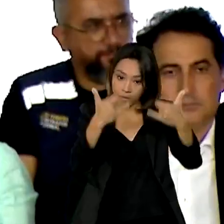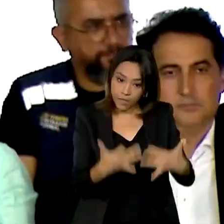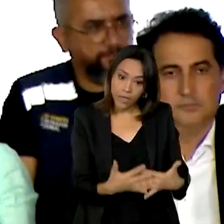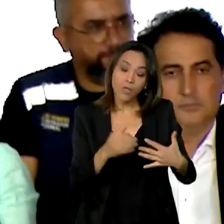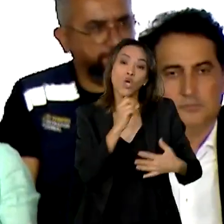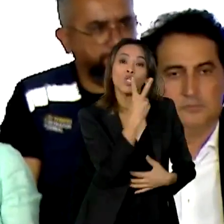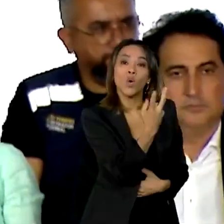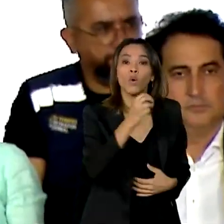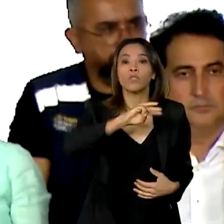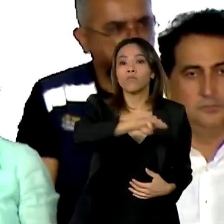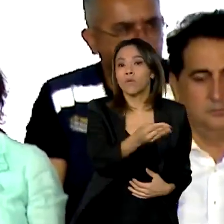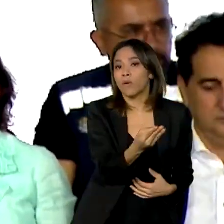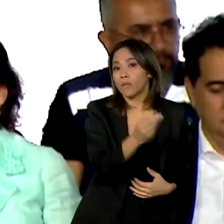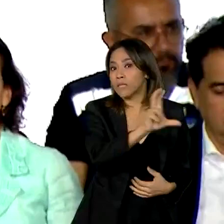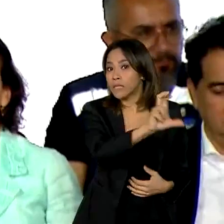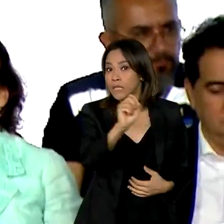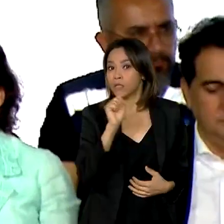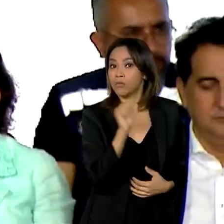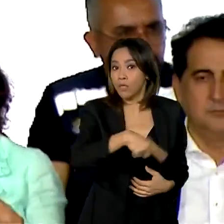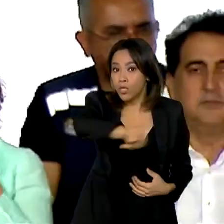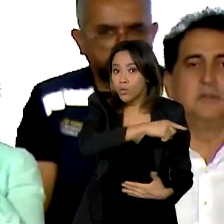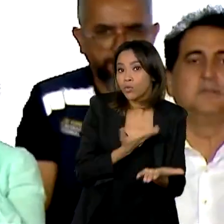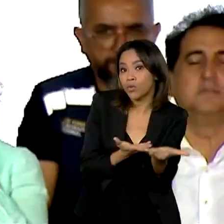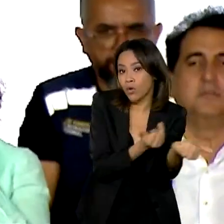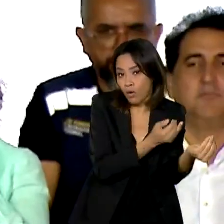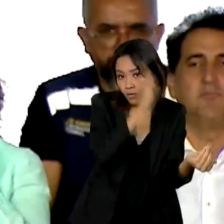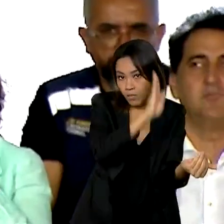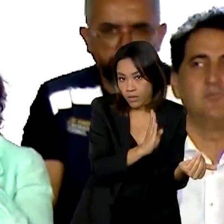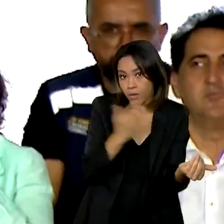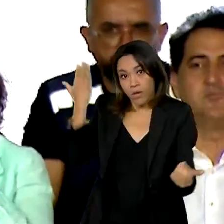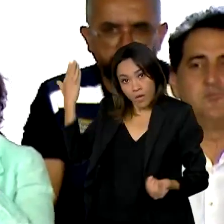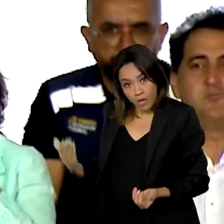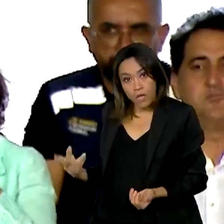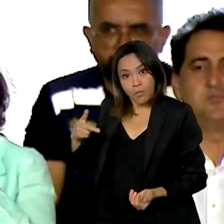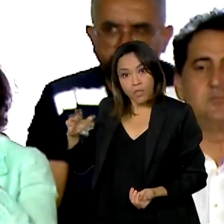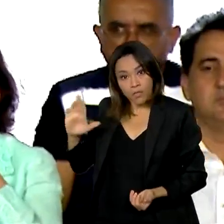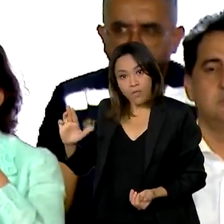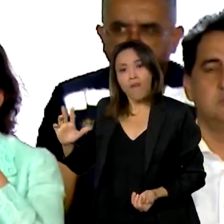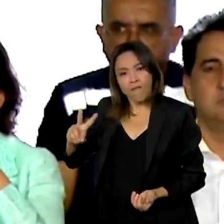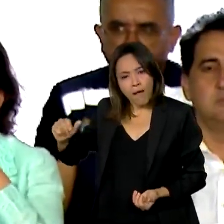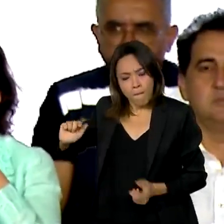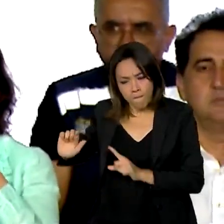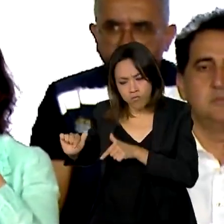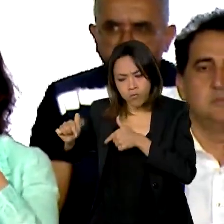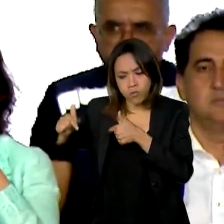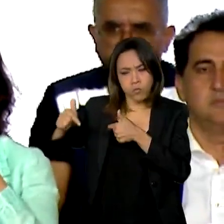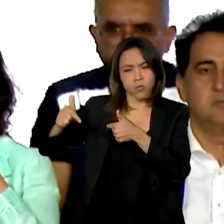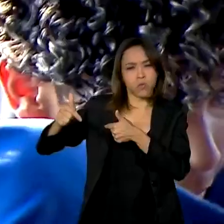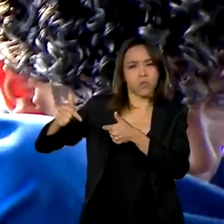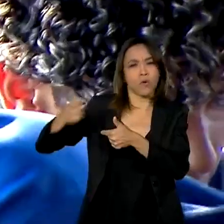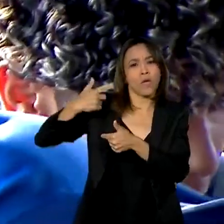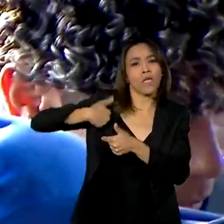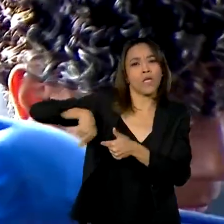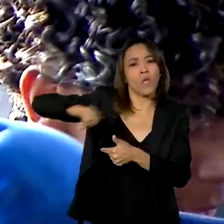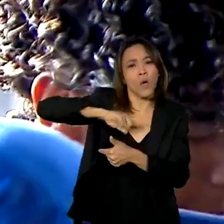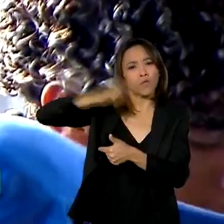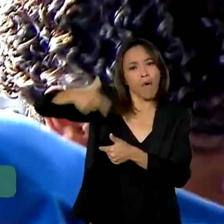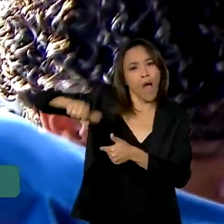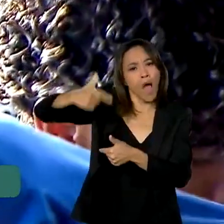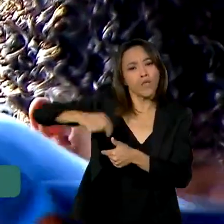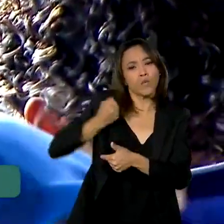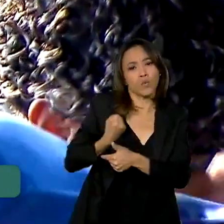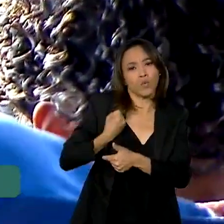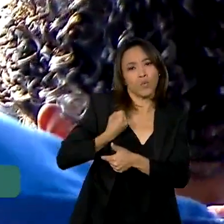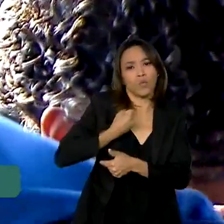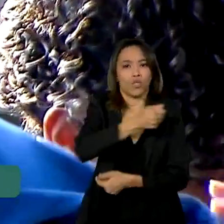2.500.000 jovens nesse país. E o presidente em breve está trabalhando fortemente para que a gente possa ampliar o número de alunos